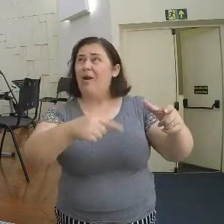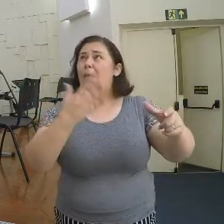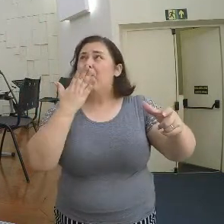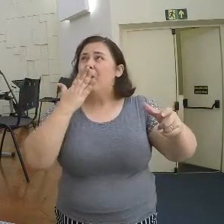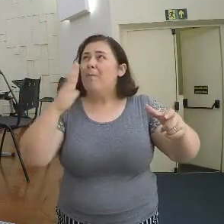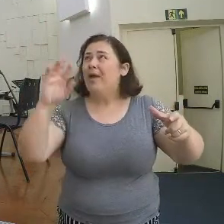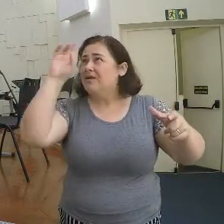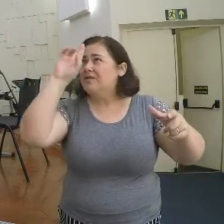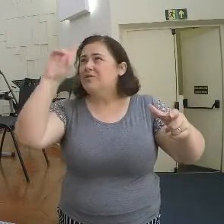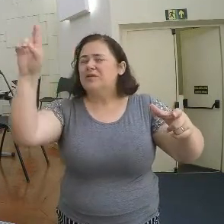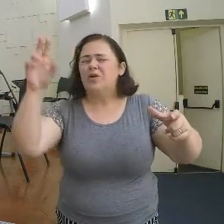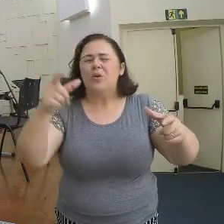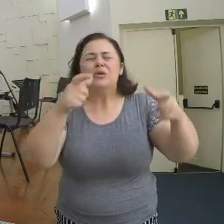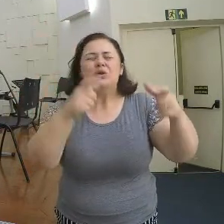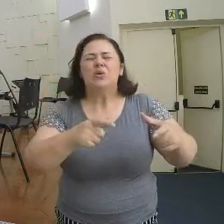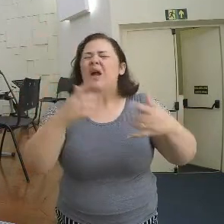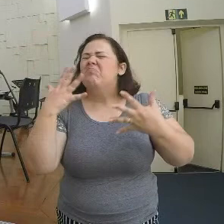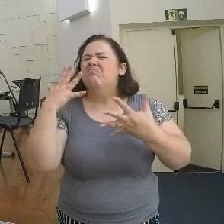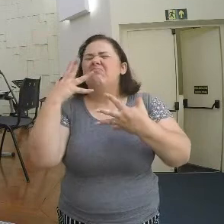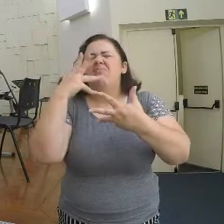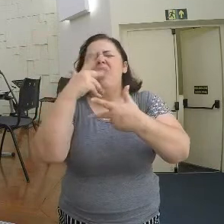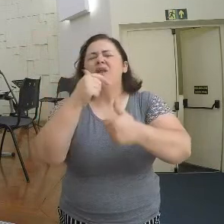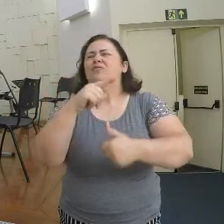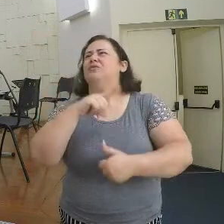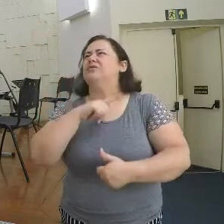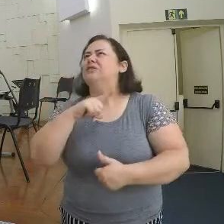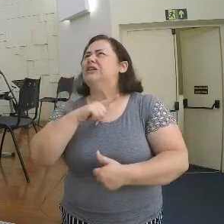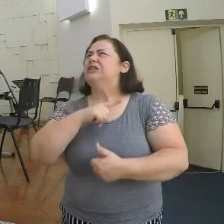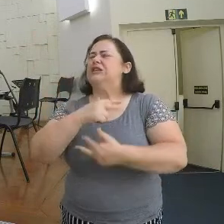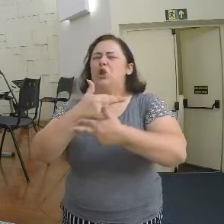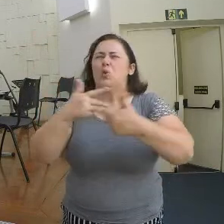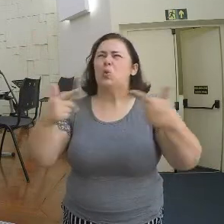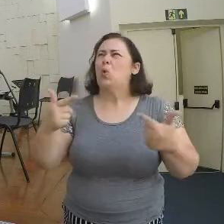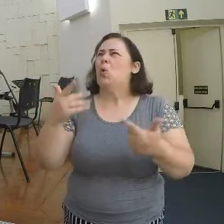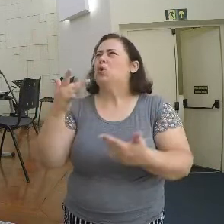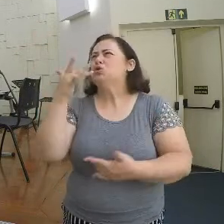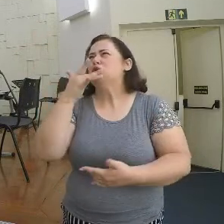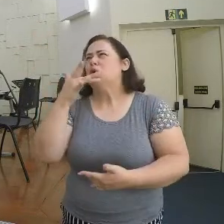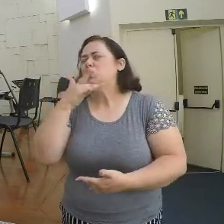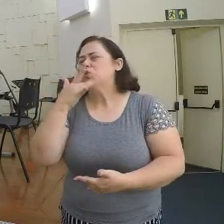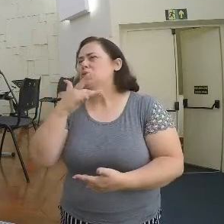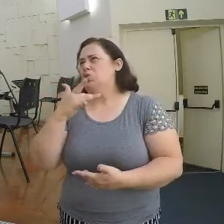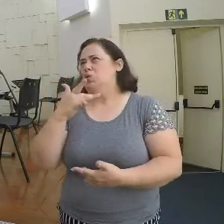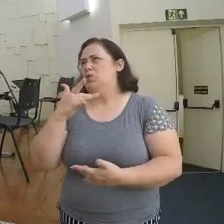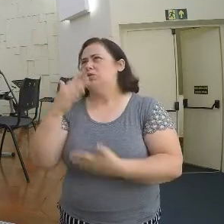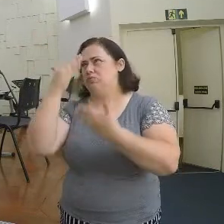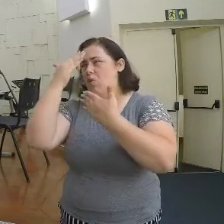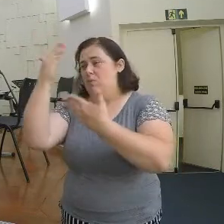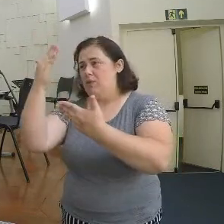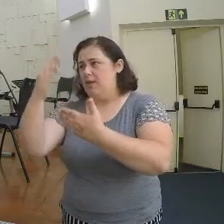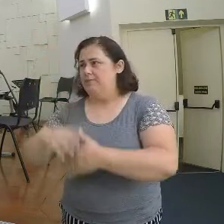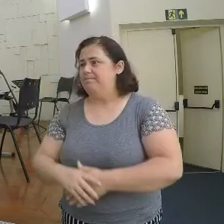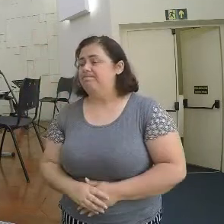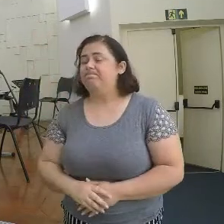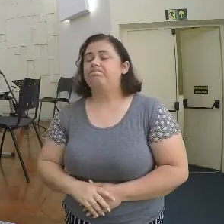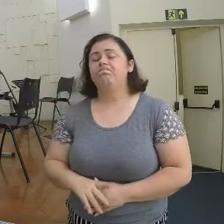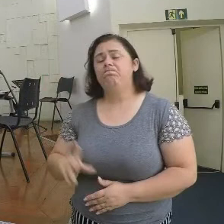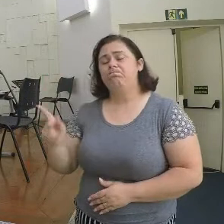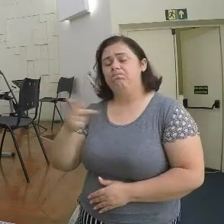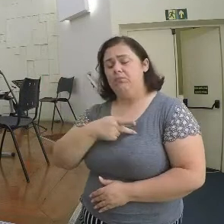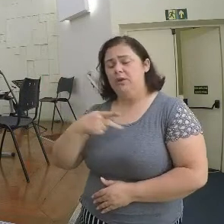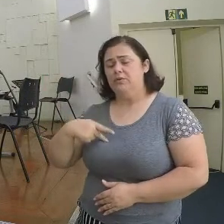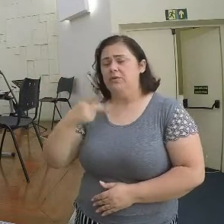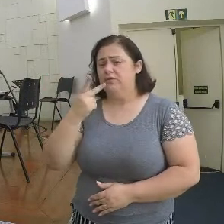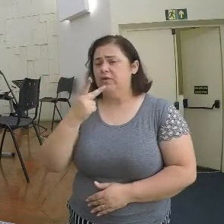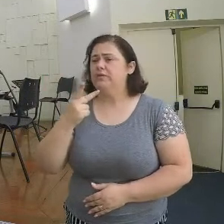terra que mana leite e mel. Ora ao Senhor, para que eu e você compreendamos com profundidade, pela iluminação do Espírito